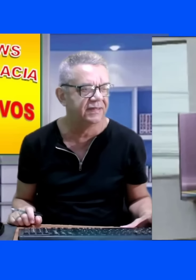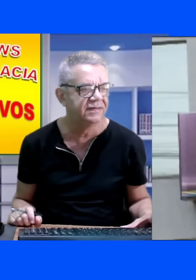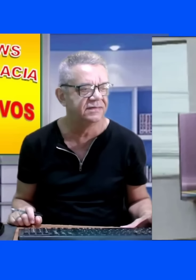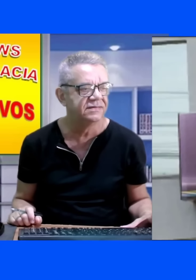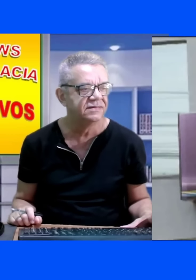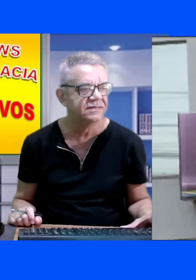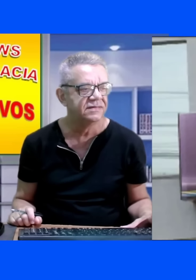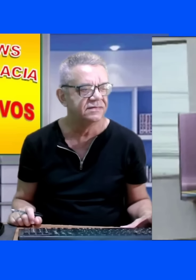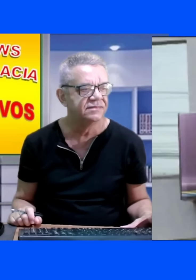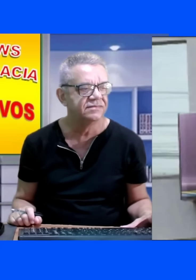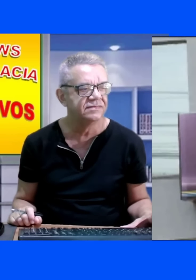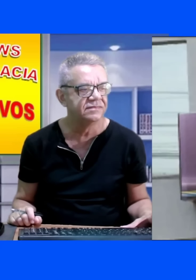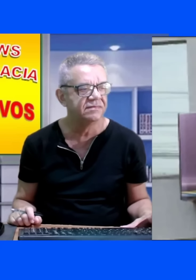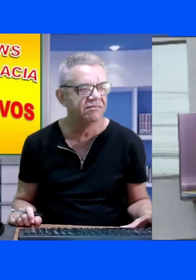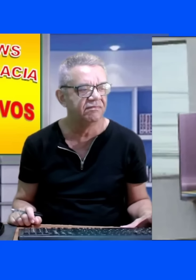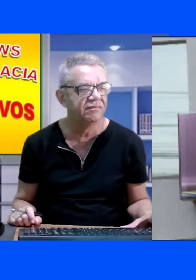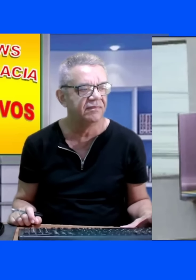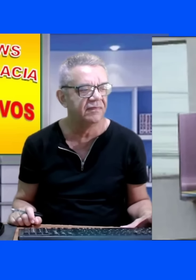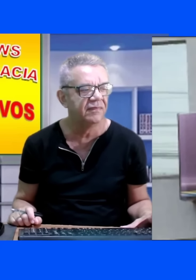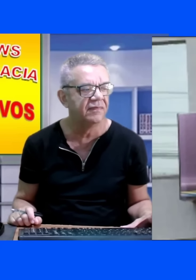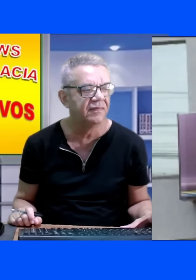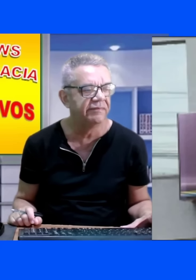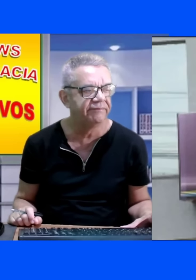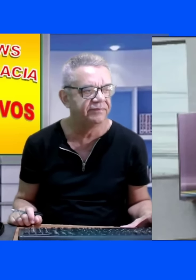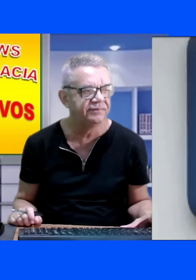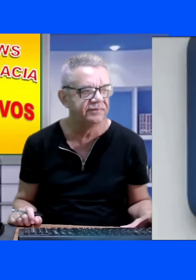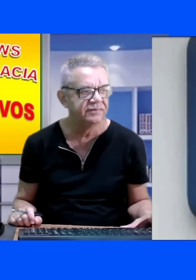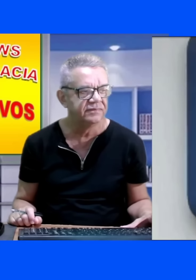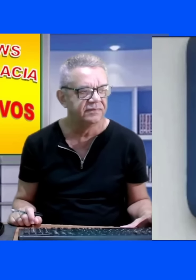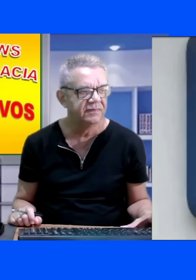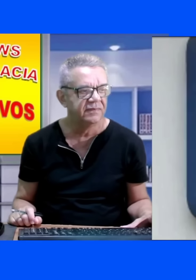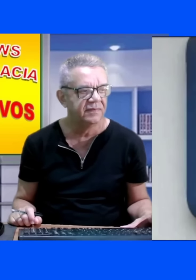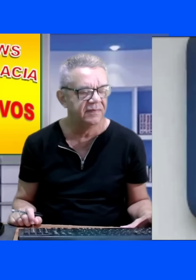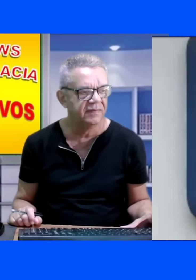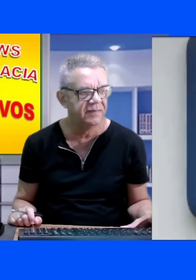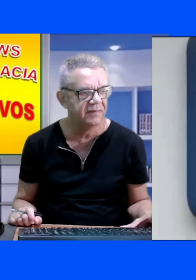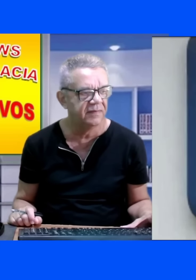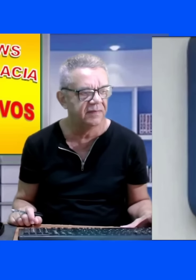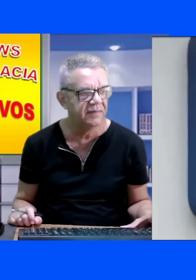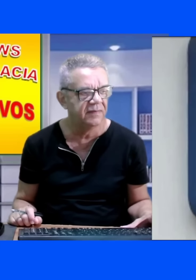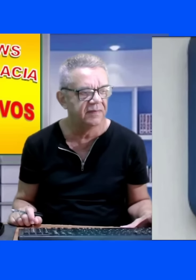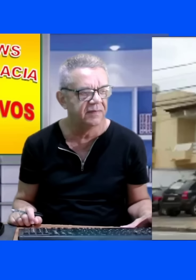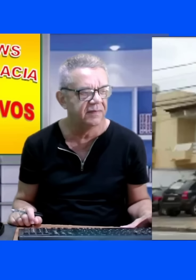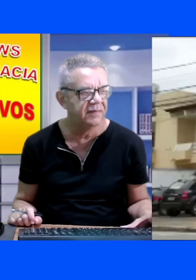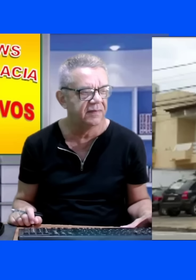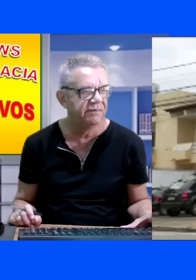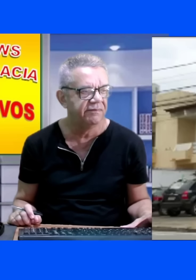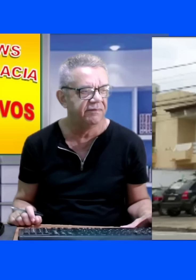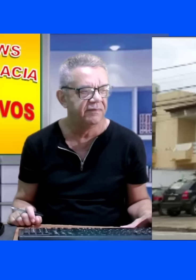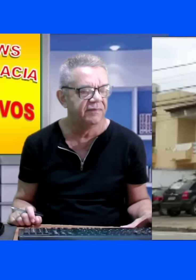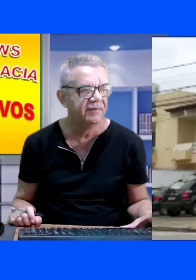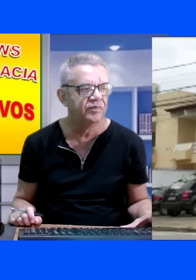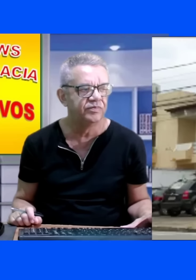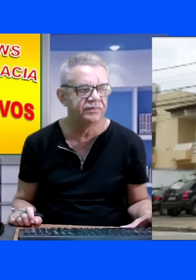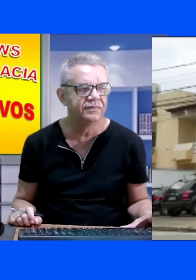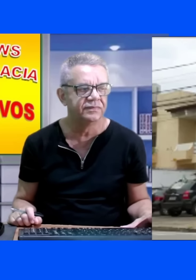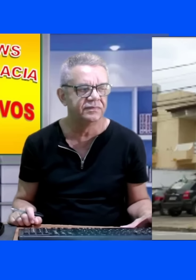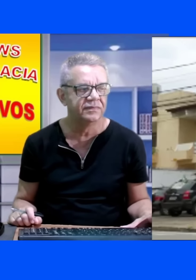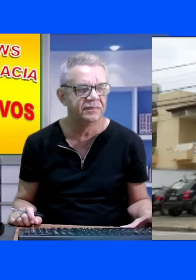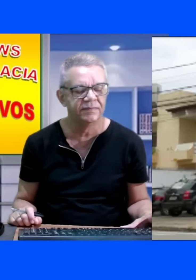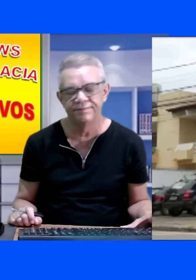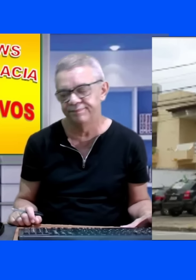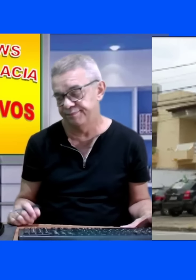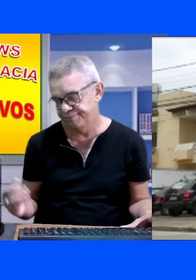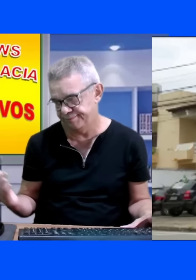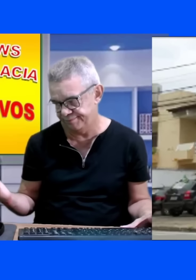dos assessores. Outro discurso que não vai colar, não sei se ele já está usando, mas não vai colar. Esse que você mencionou, André, de que ele não sabia, né, que eram só os assessores.